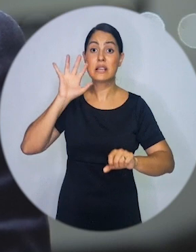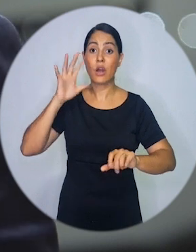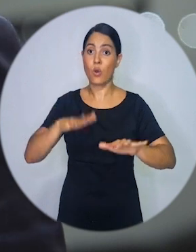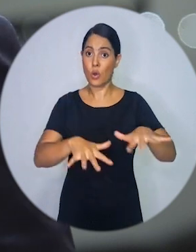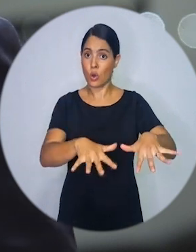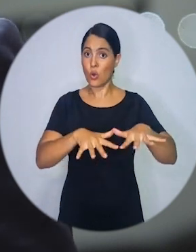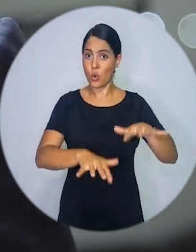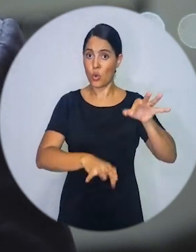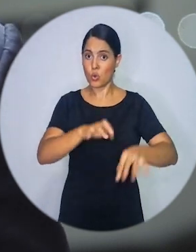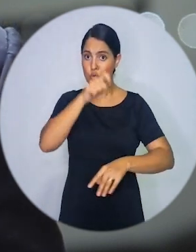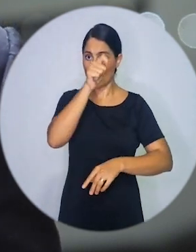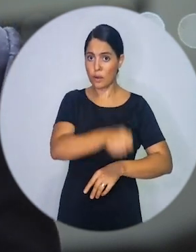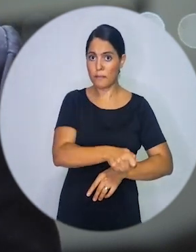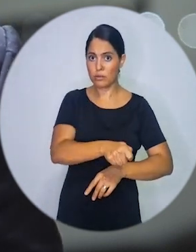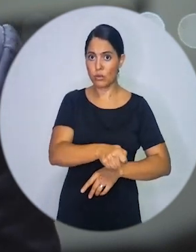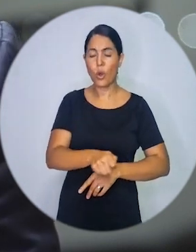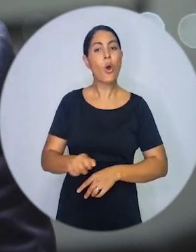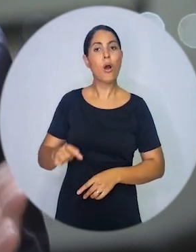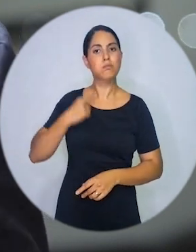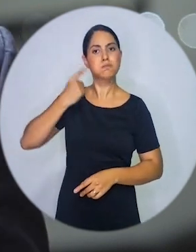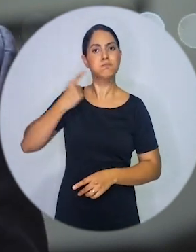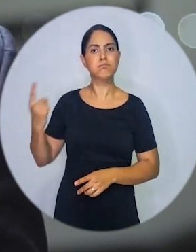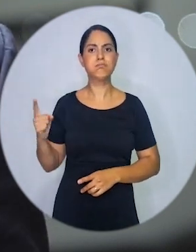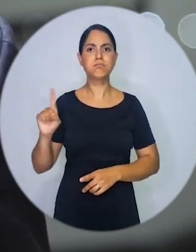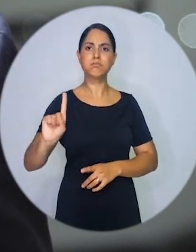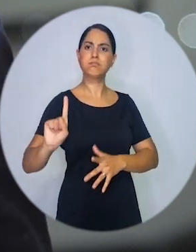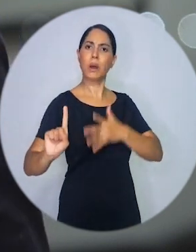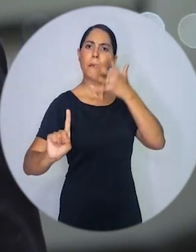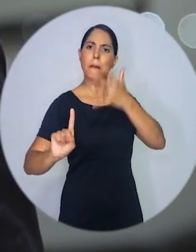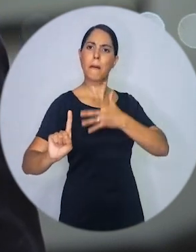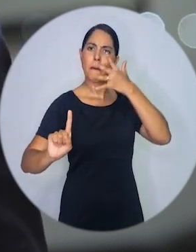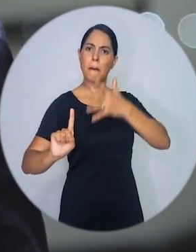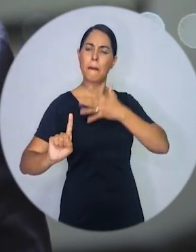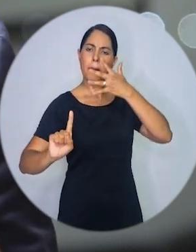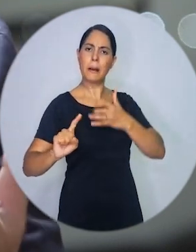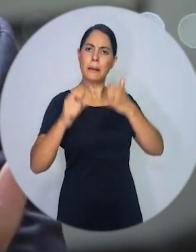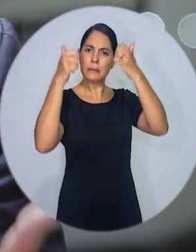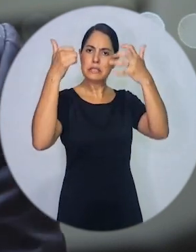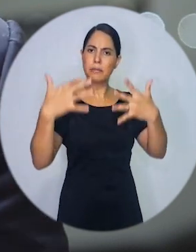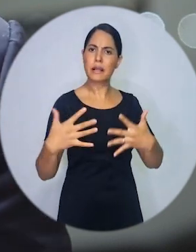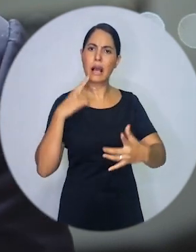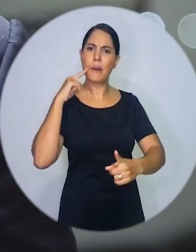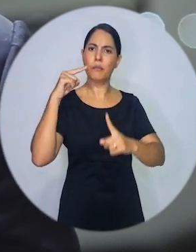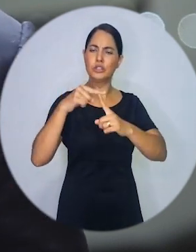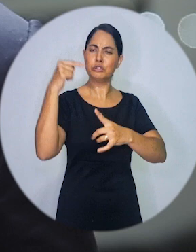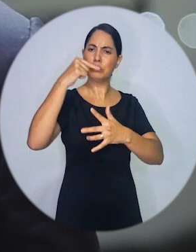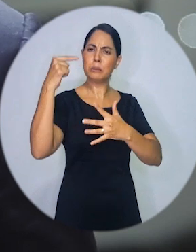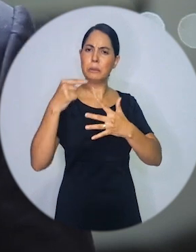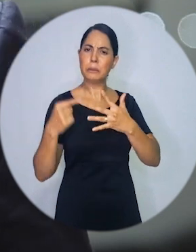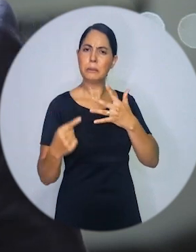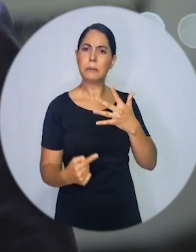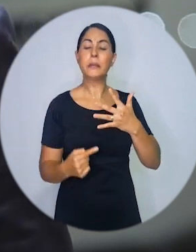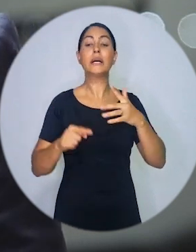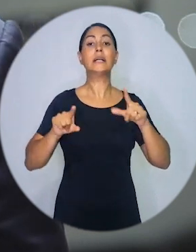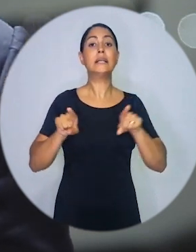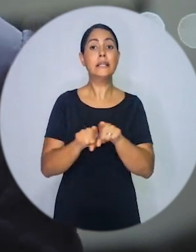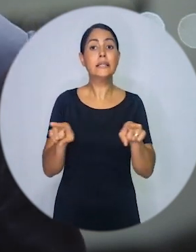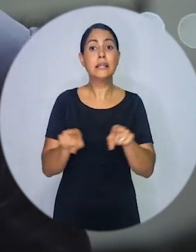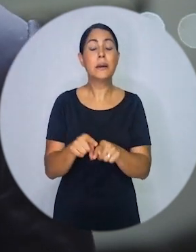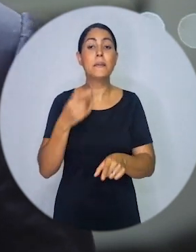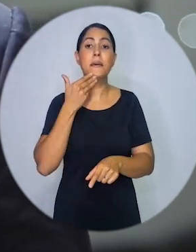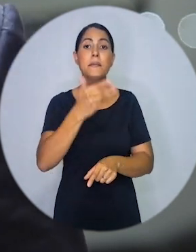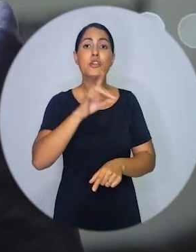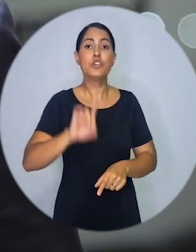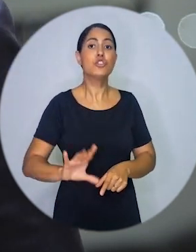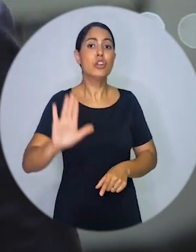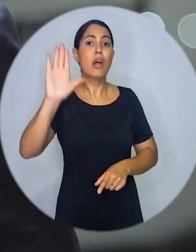ocorre a sessão de julgamento, para que a advocacia possa não apenas fazer uso da palavra para expor as suas razões, mas também para